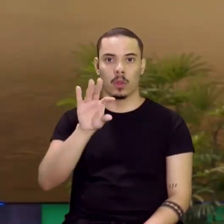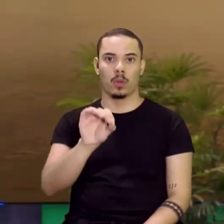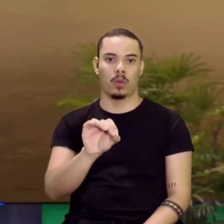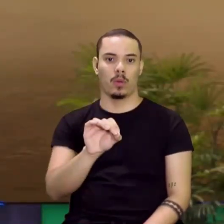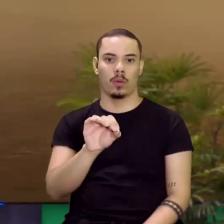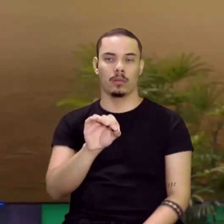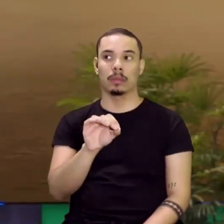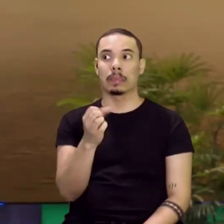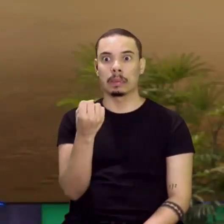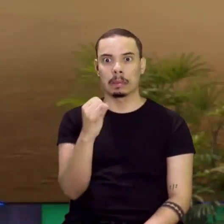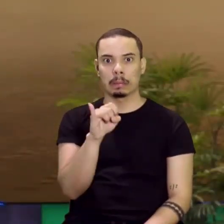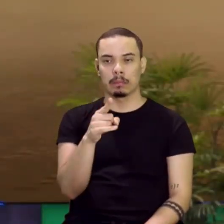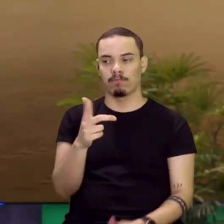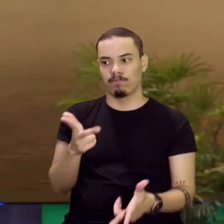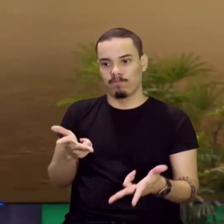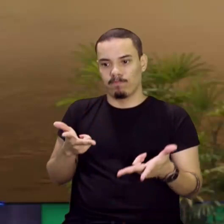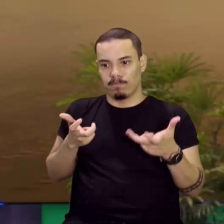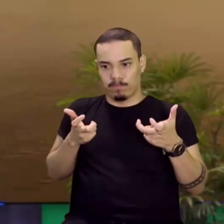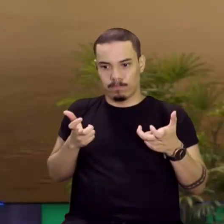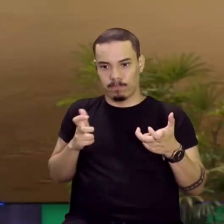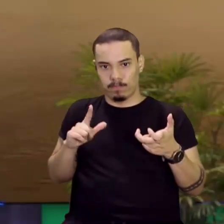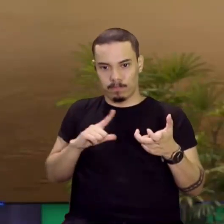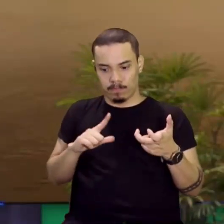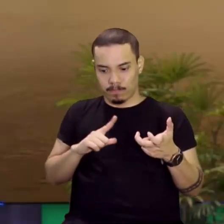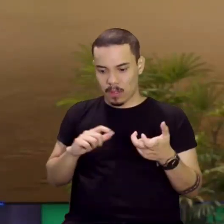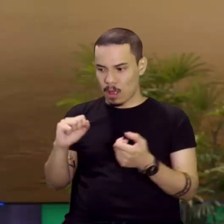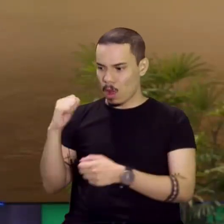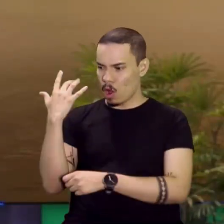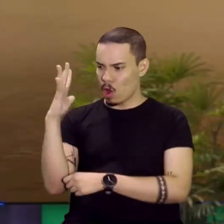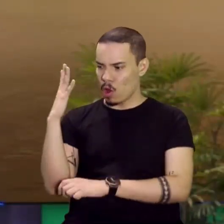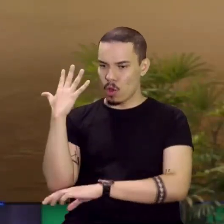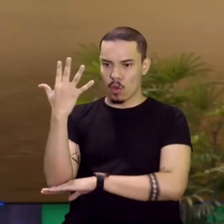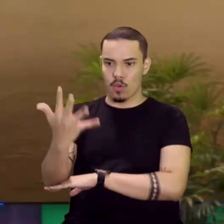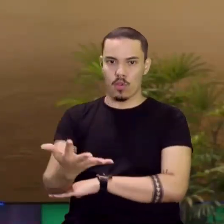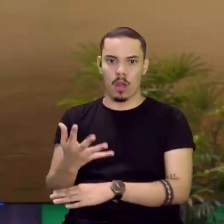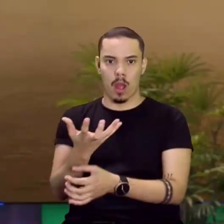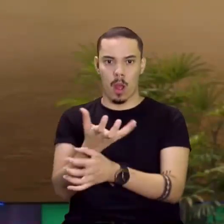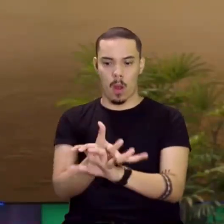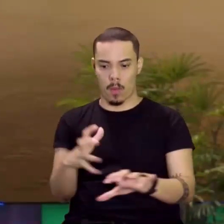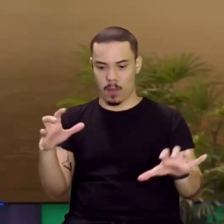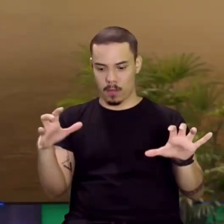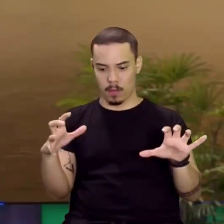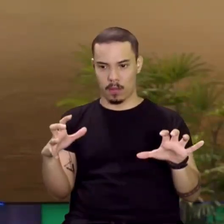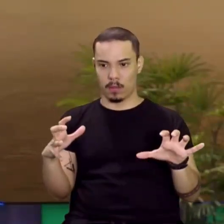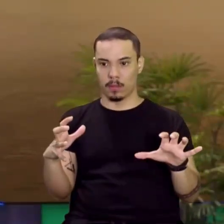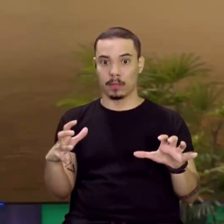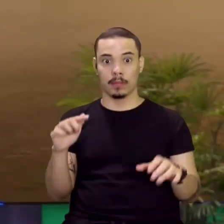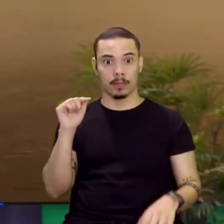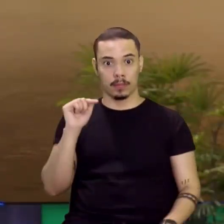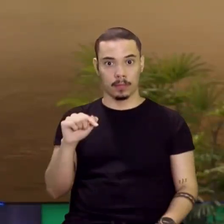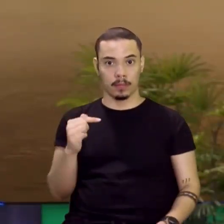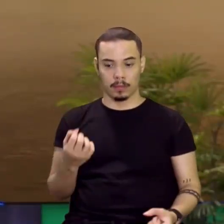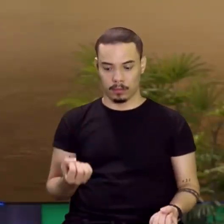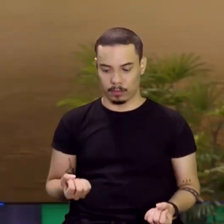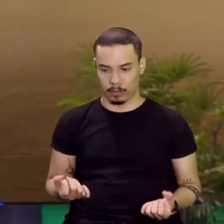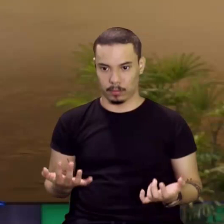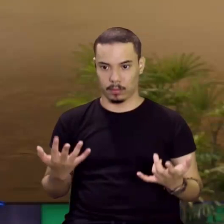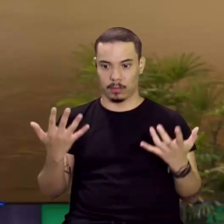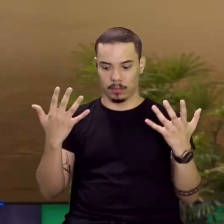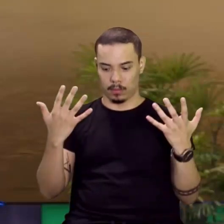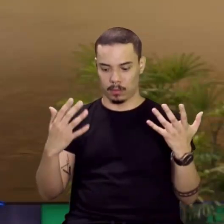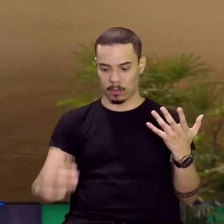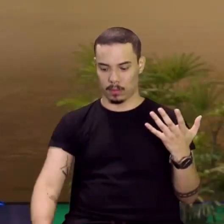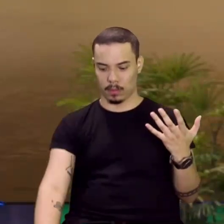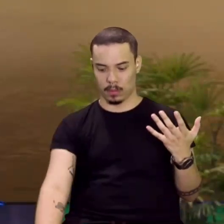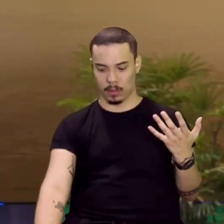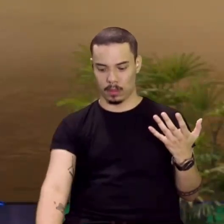Se você perceber que você tem o desmatamento, você vê que aumenta a erosão. Essa erosão vai